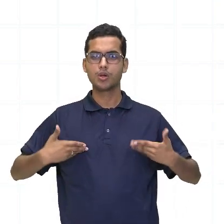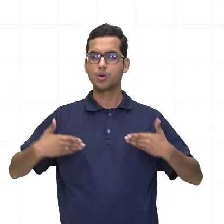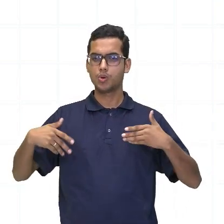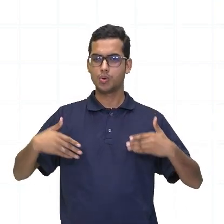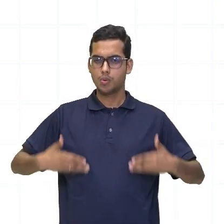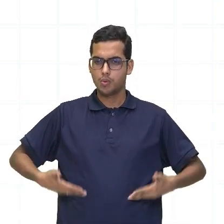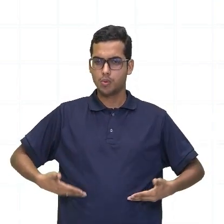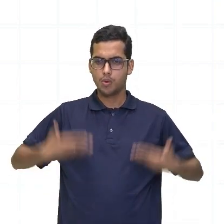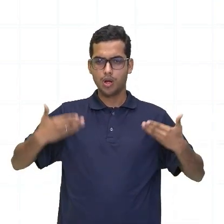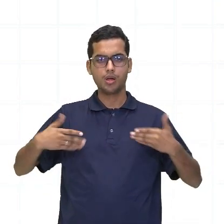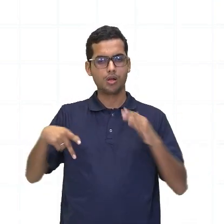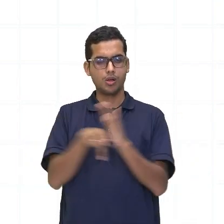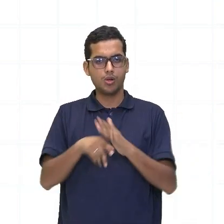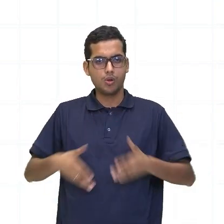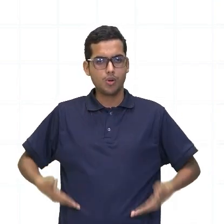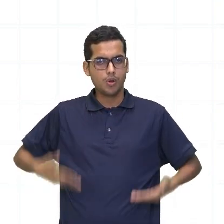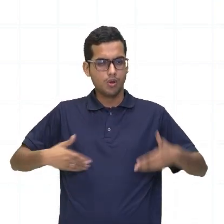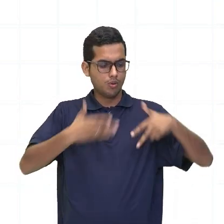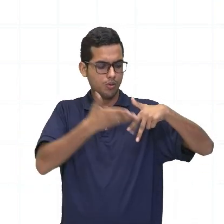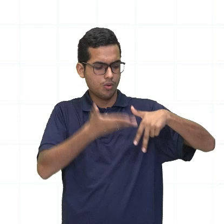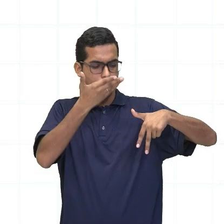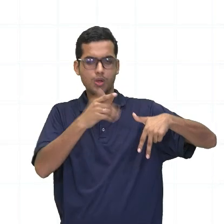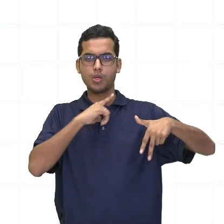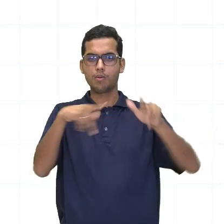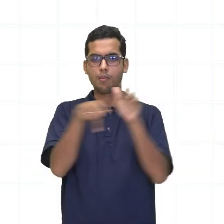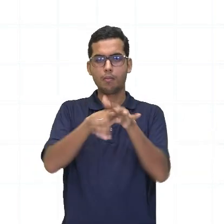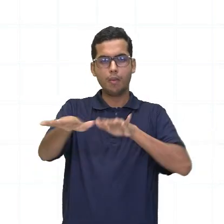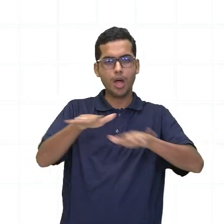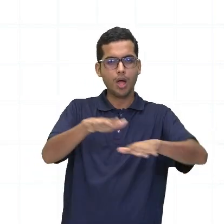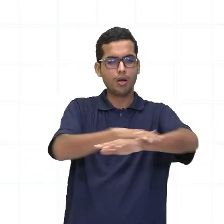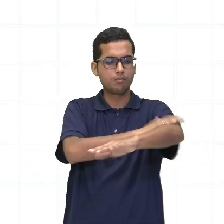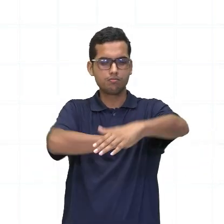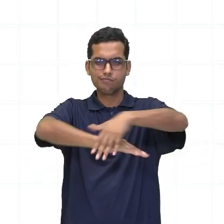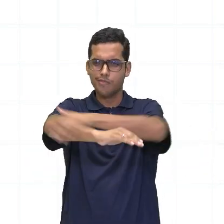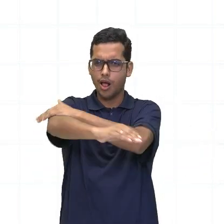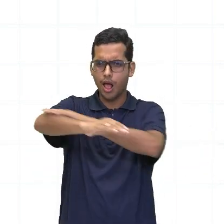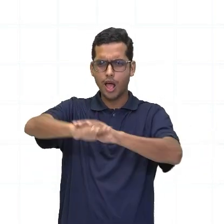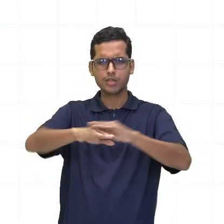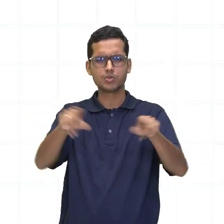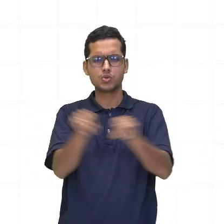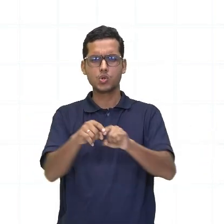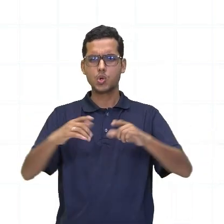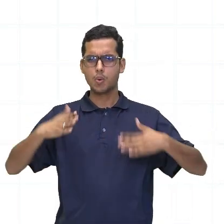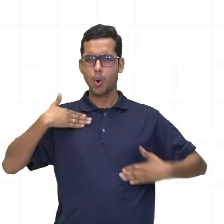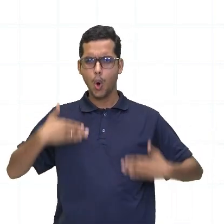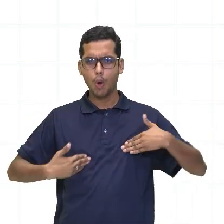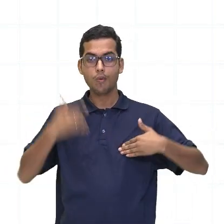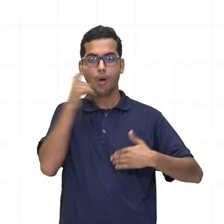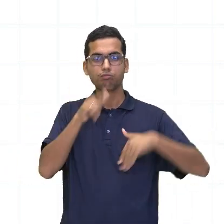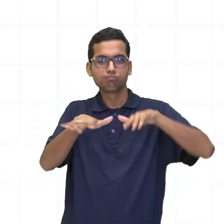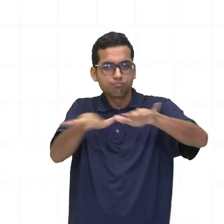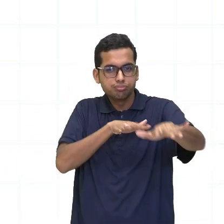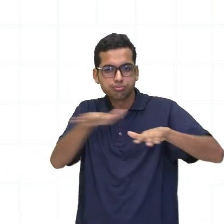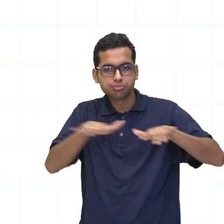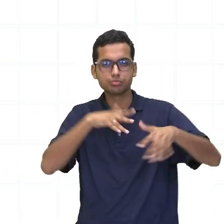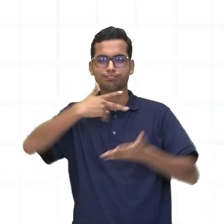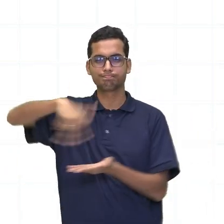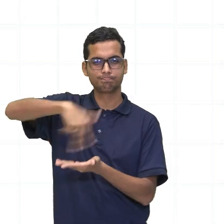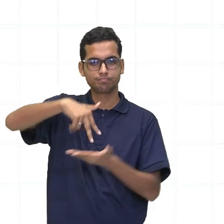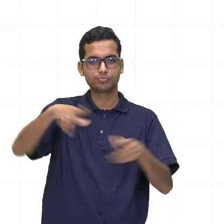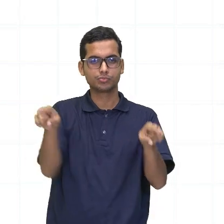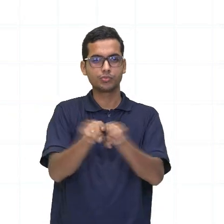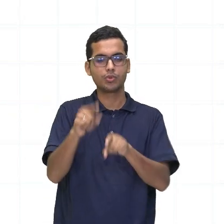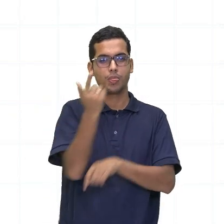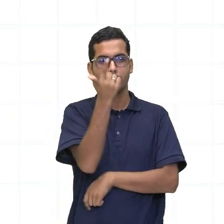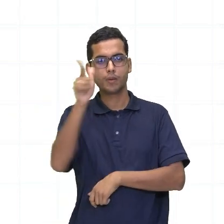e os braços, que estão representando ali a questão dos sentimentos. E a dança hula? O que nós podemos falar